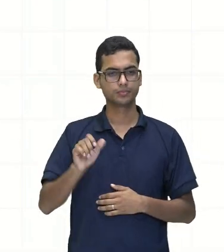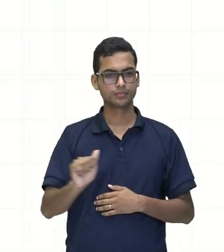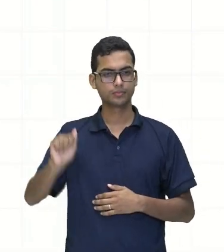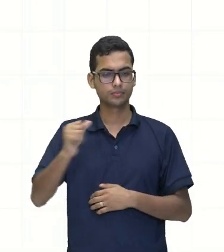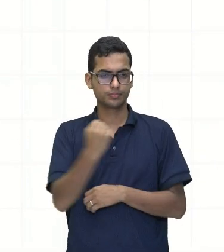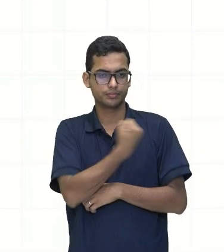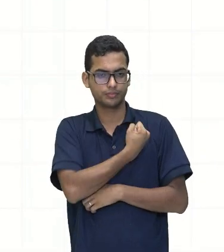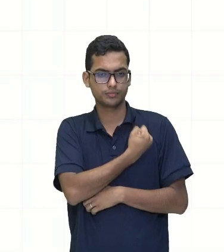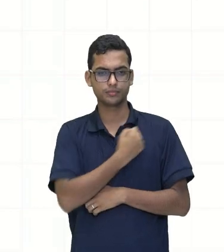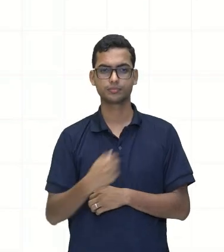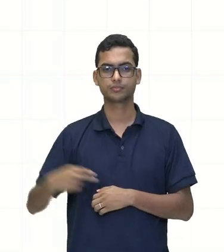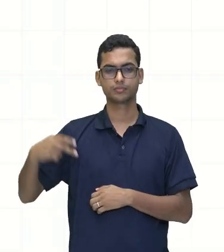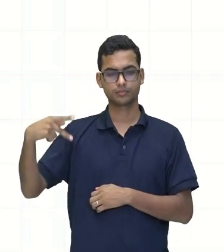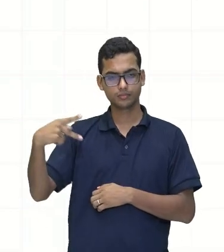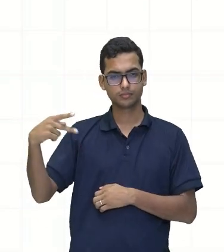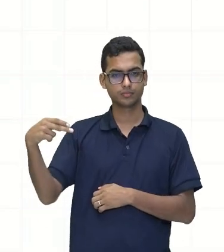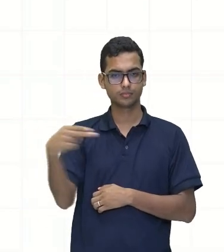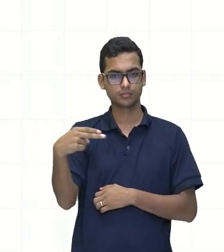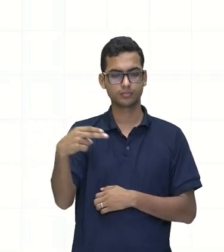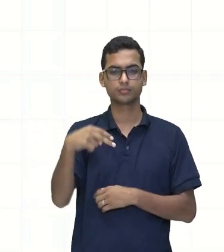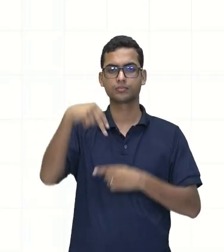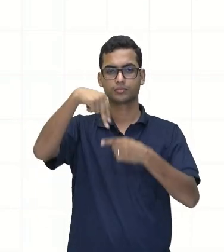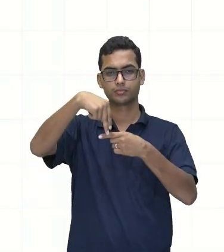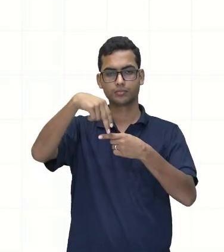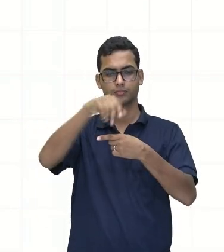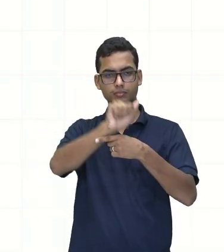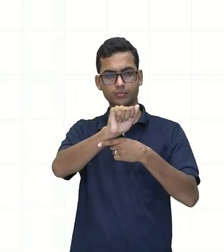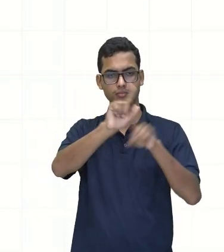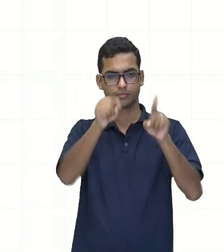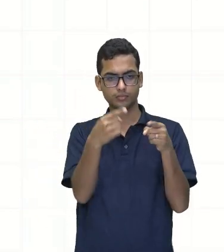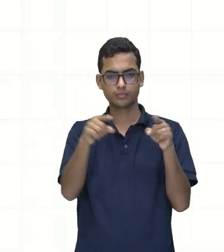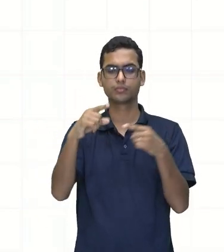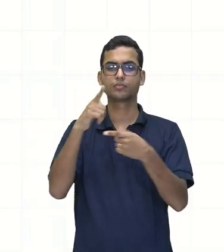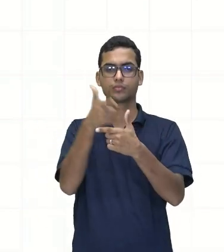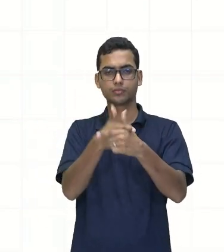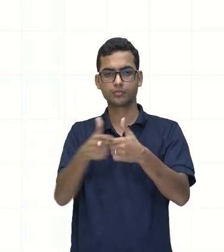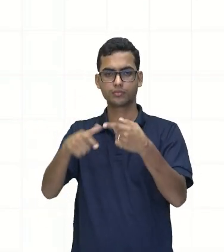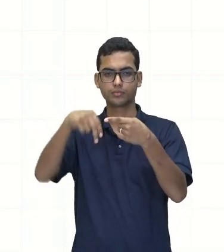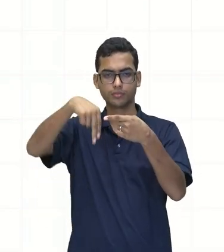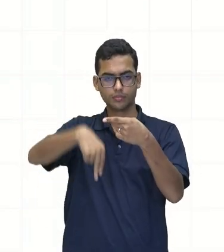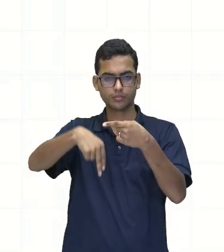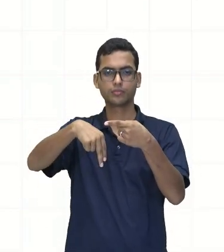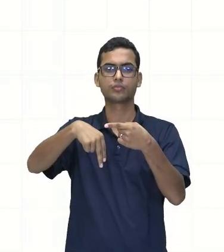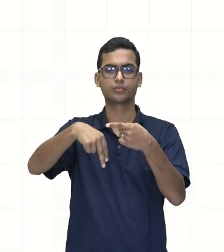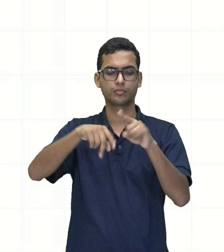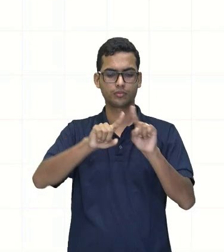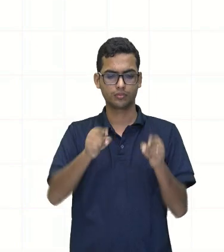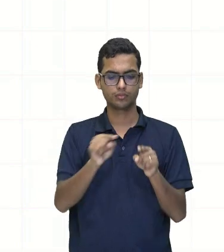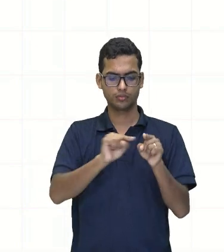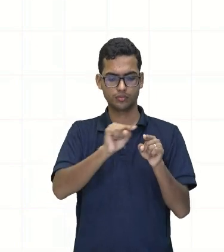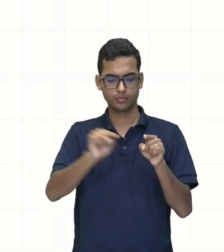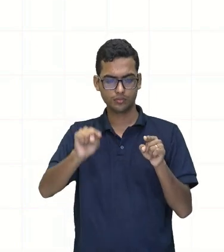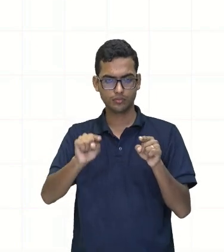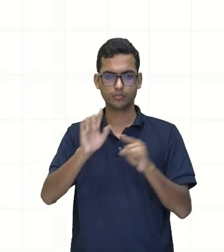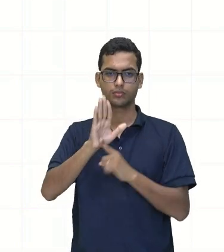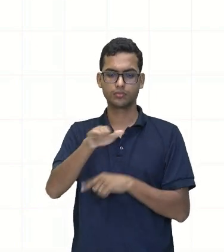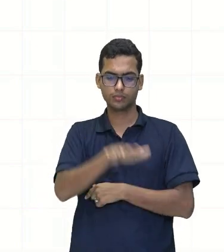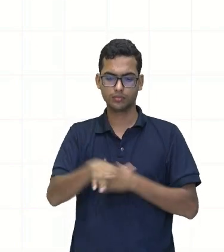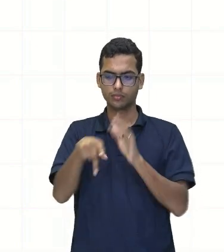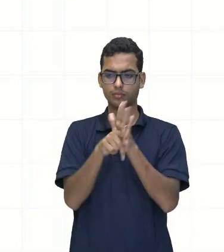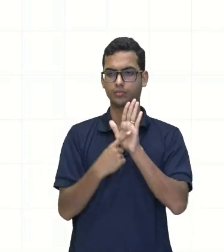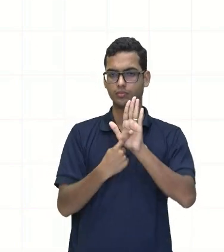meu evento A dividido pelo meu número de elementos do meu espaço